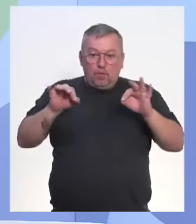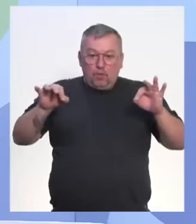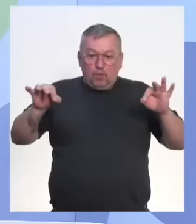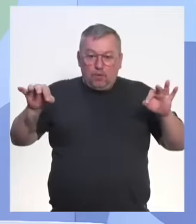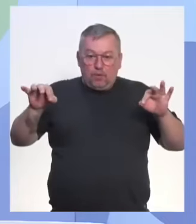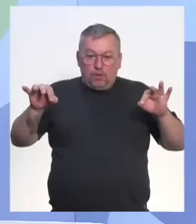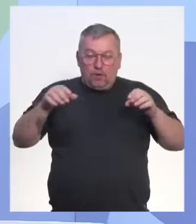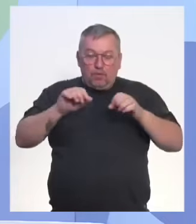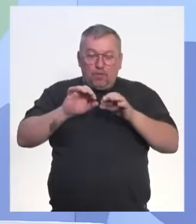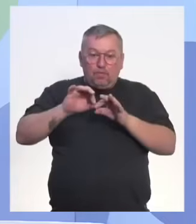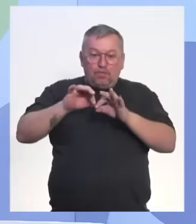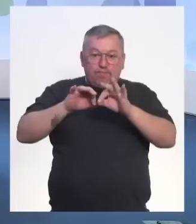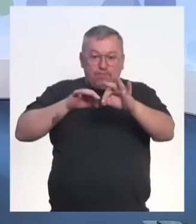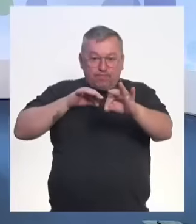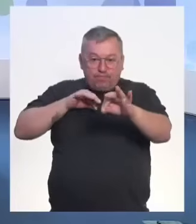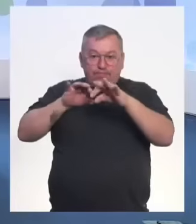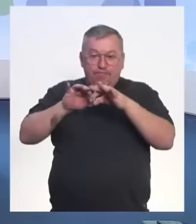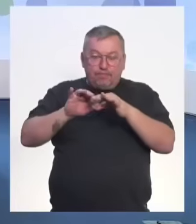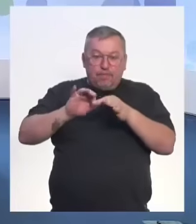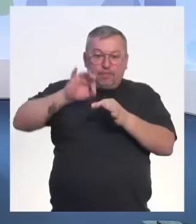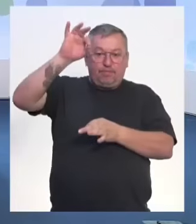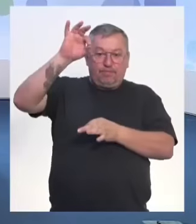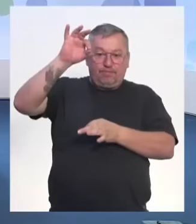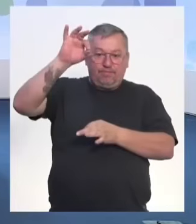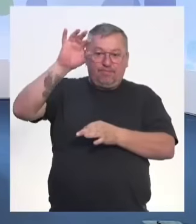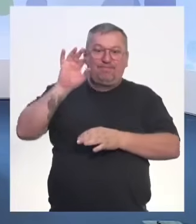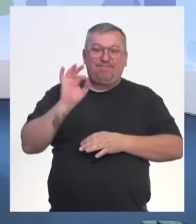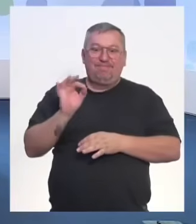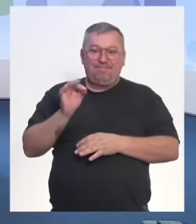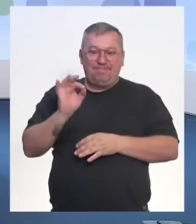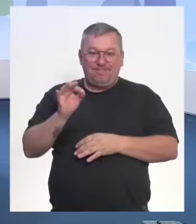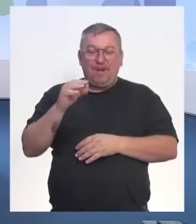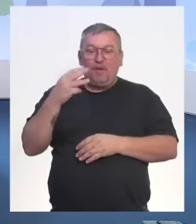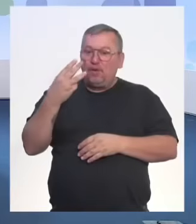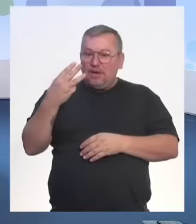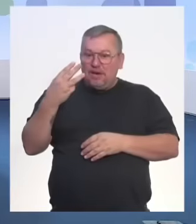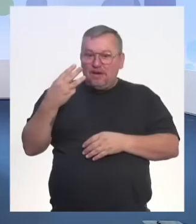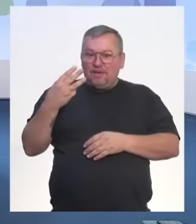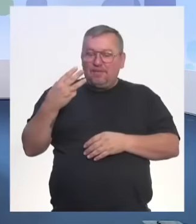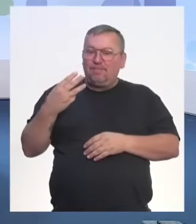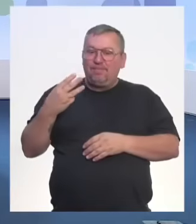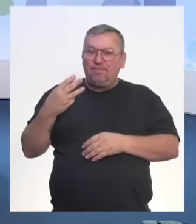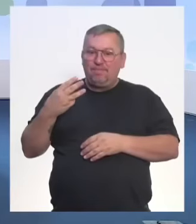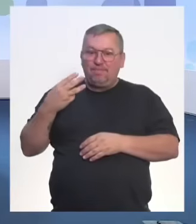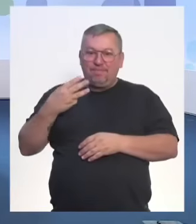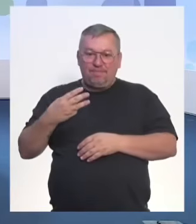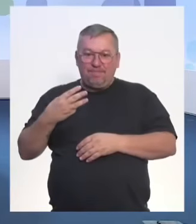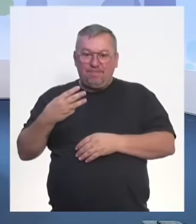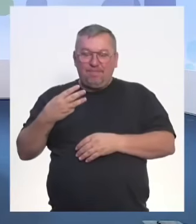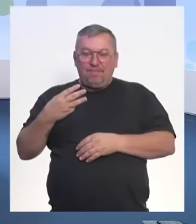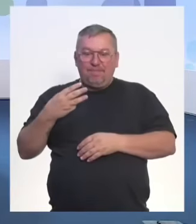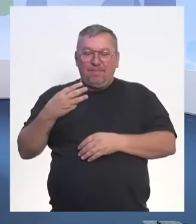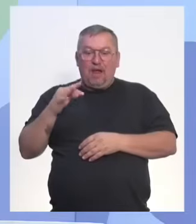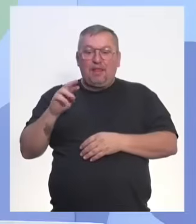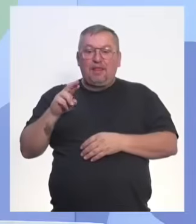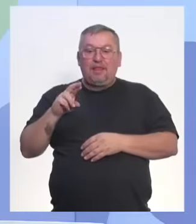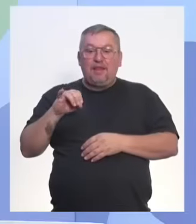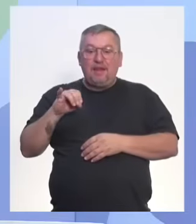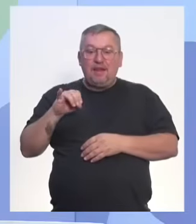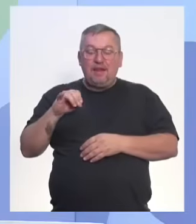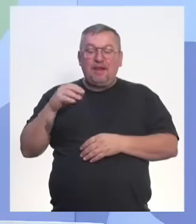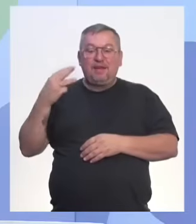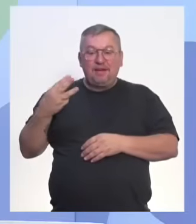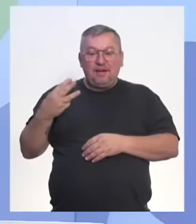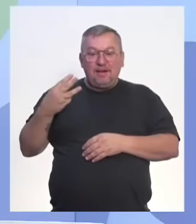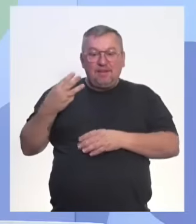largura e altura, correto? A ideia do 3, né, do tri, se a gente for pensar